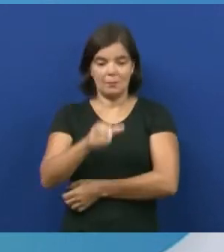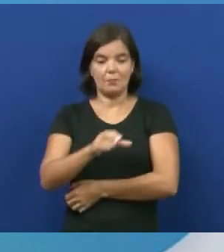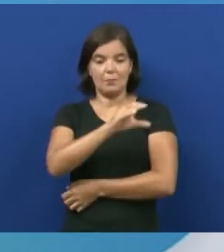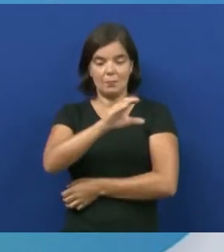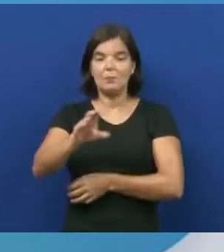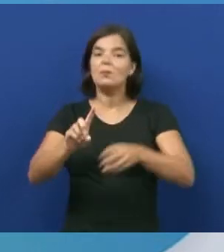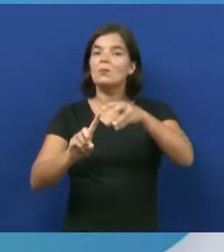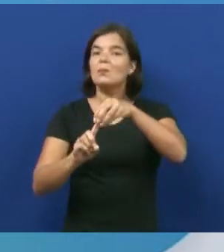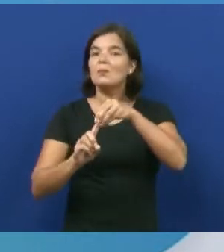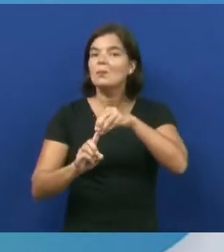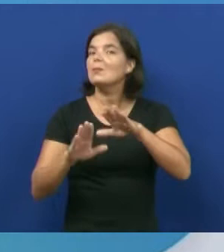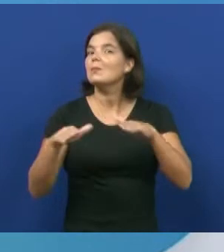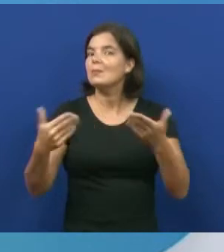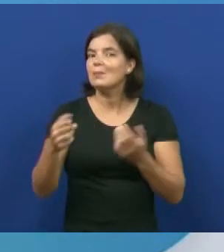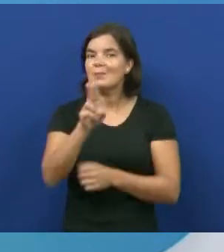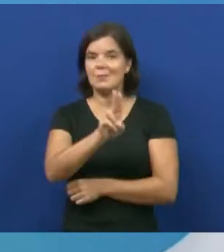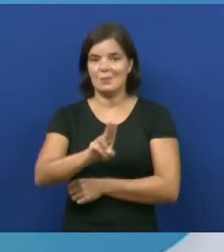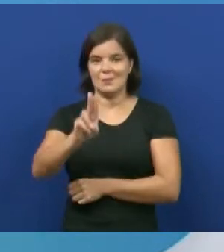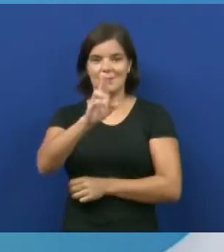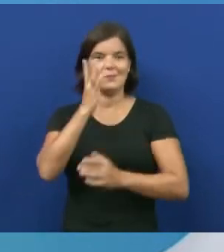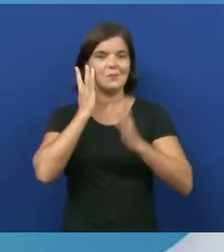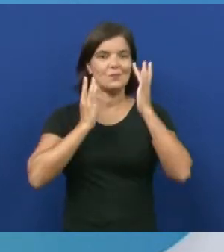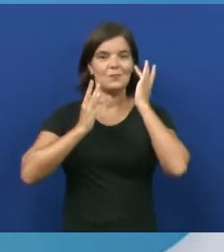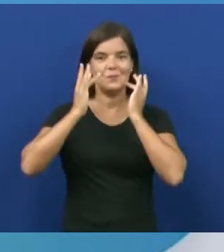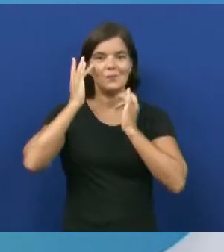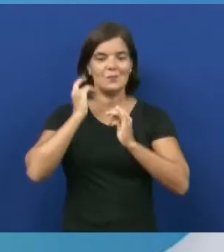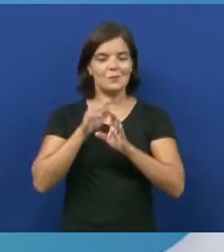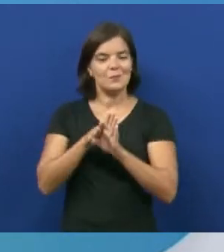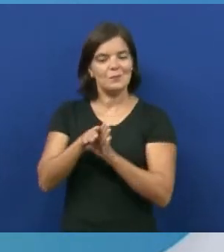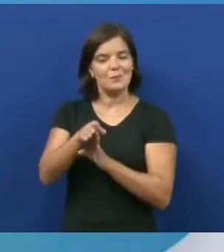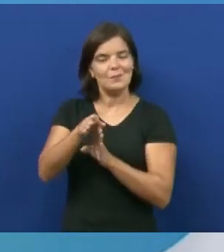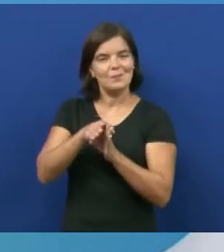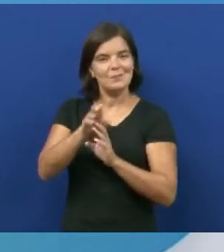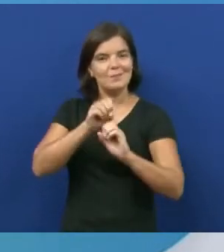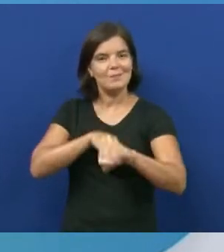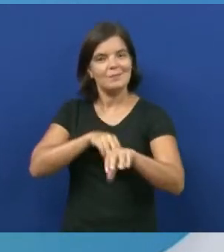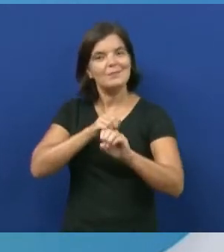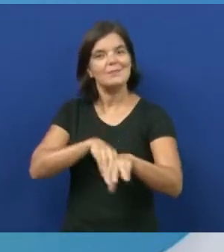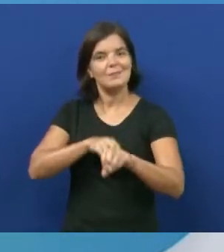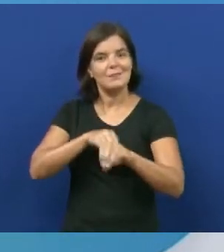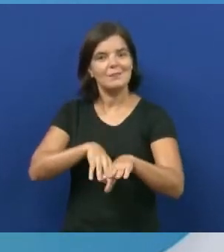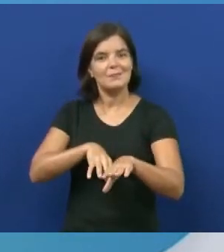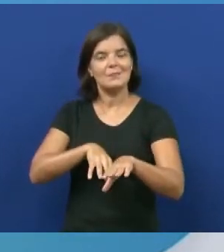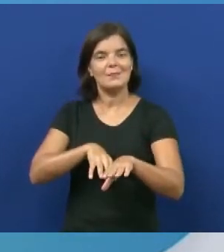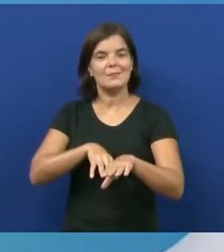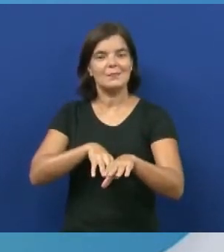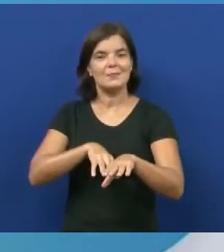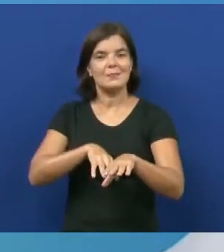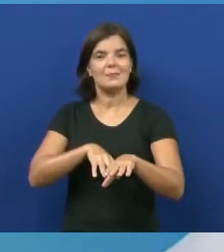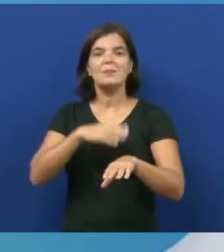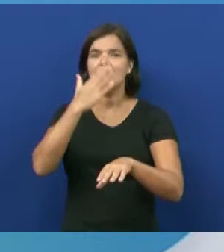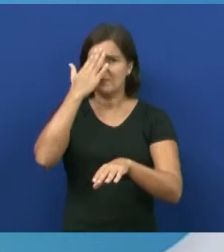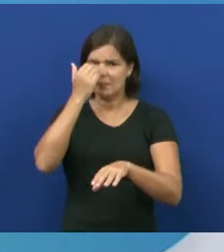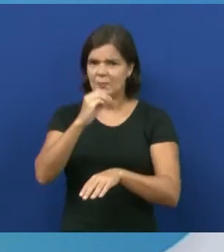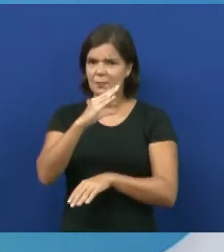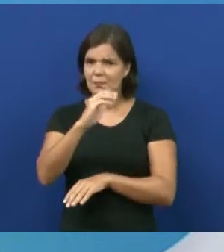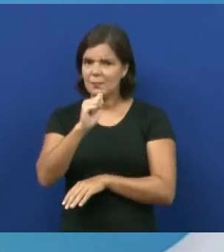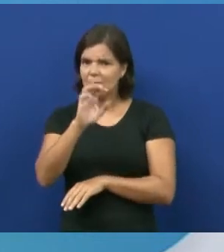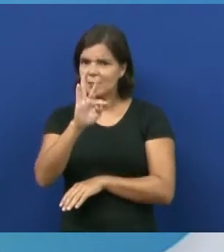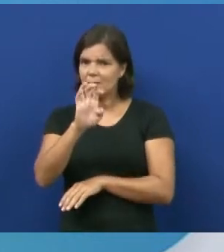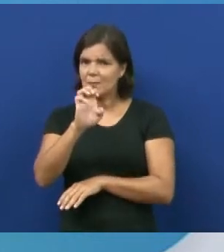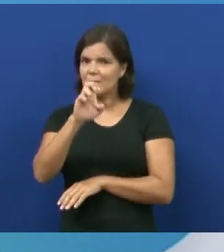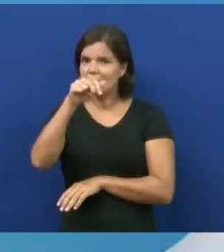Anchieta queria era utilizar o teatro como uma ferramenta de catequese. Sabem o que é